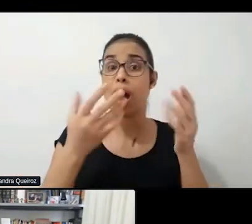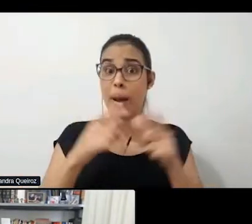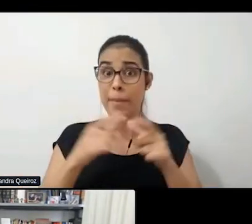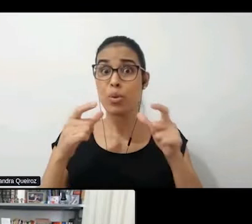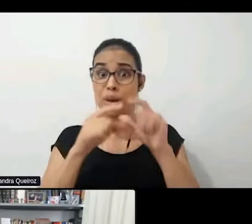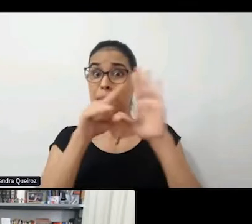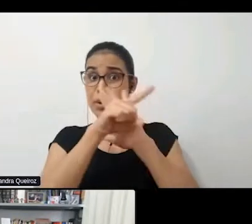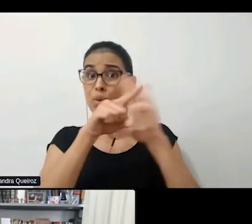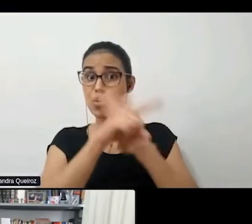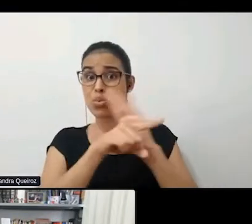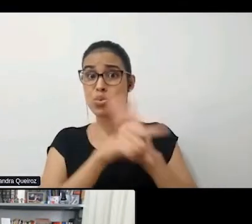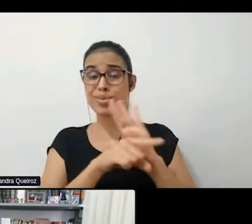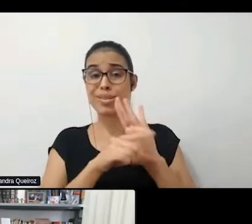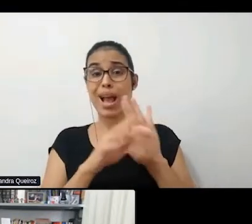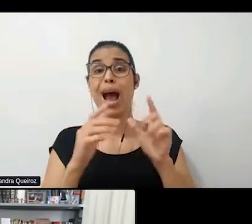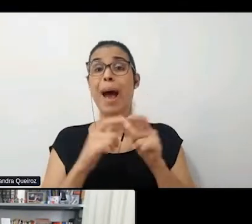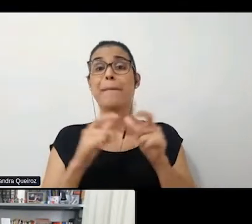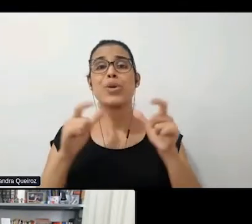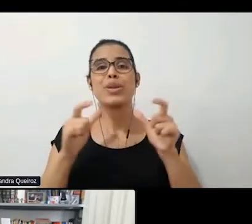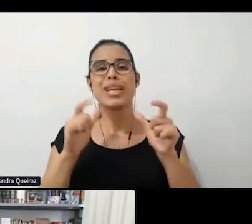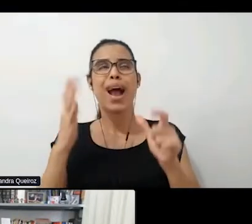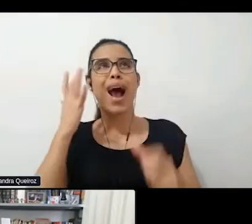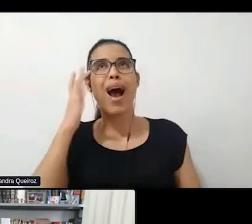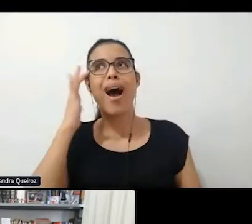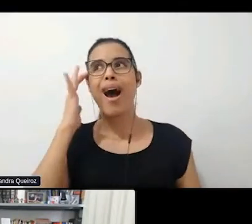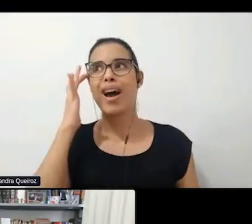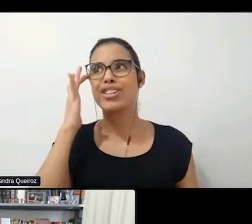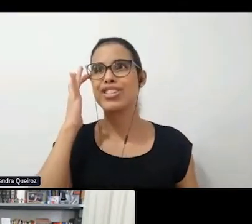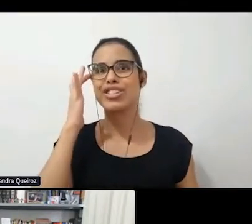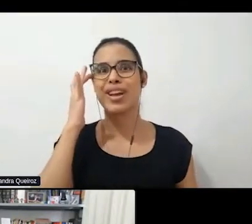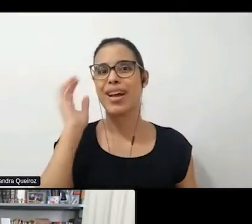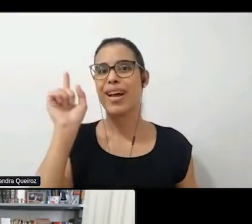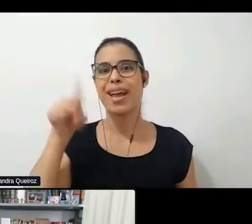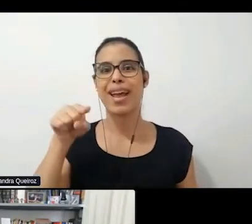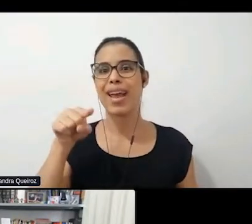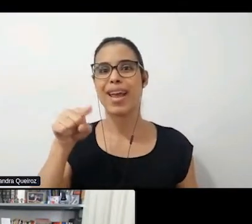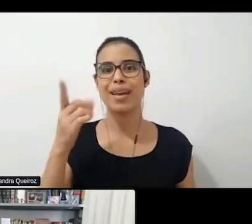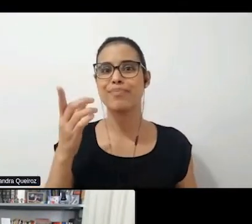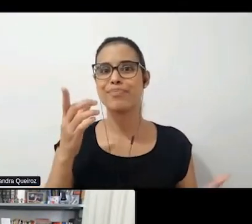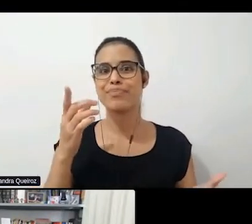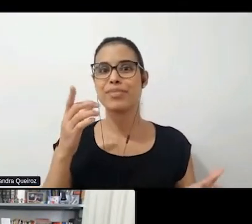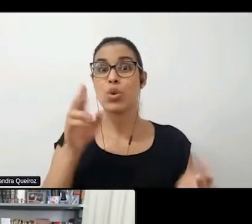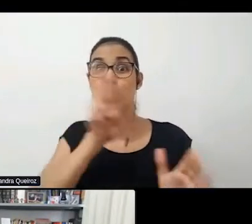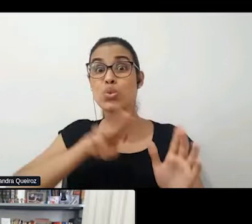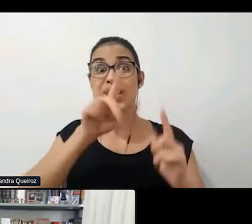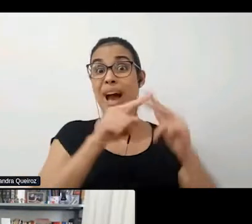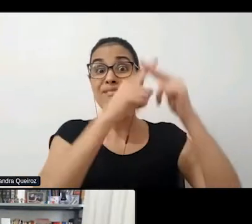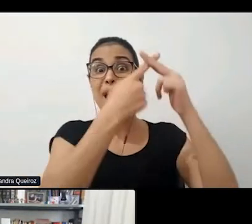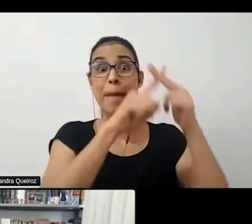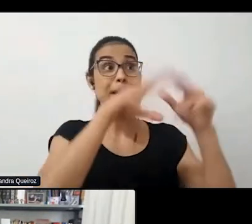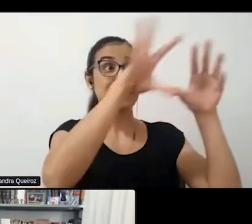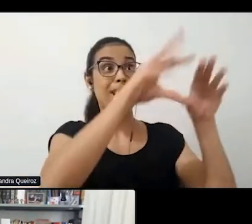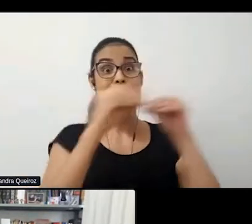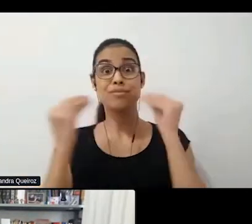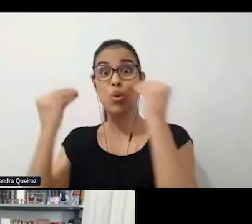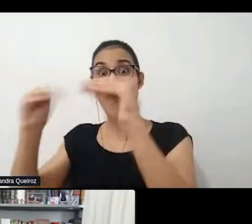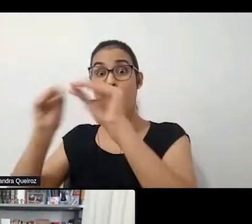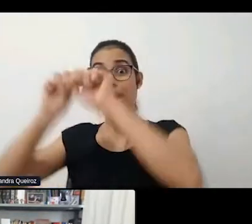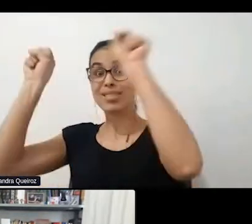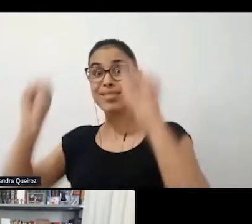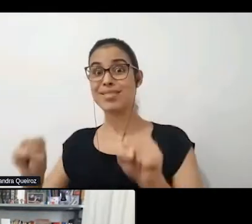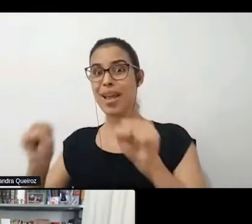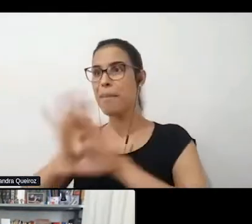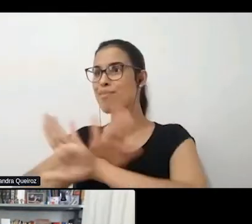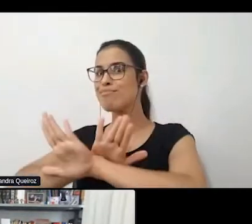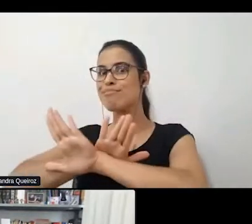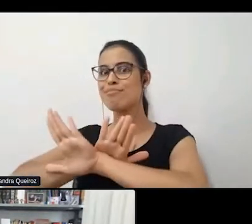aquela visão enviesada de que é só pegar e usar a ferramenta que pronto, já está tudo corrigido